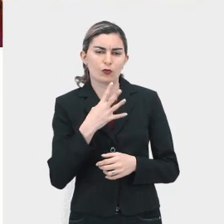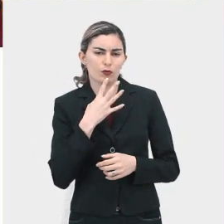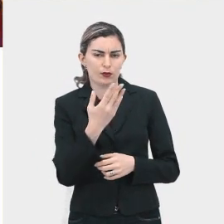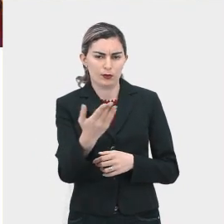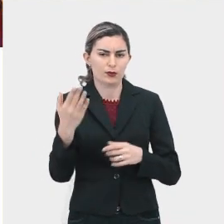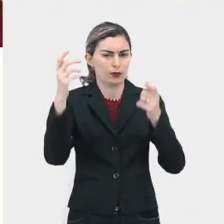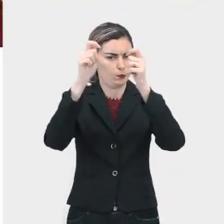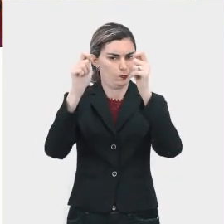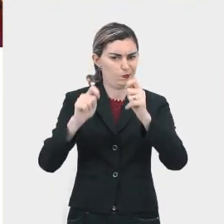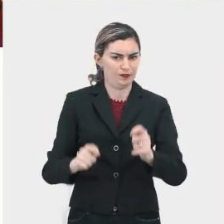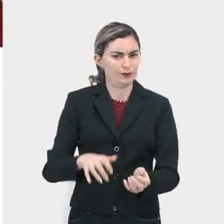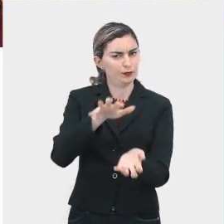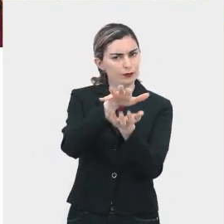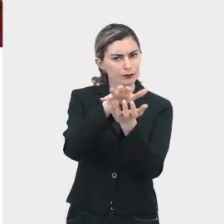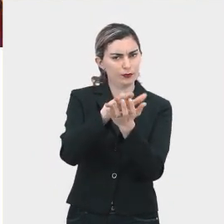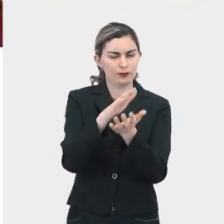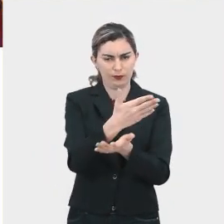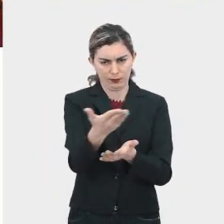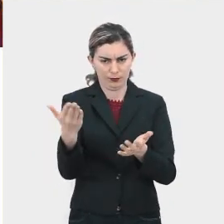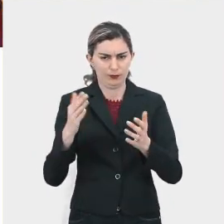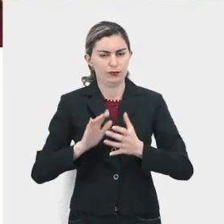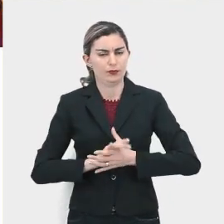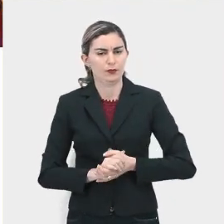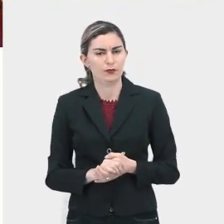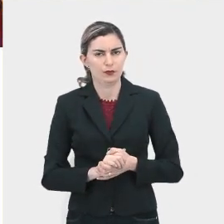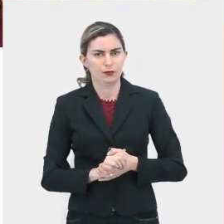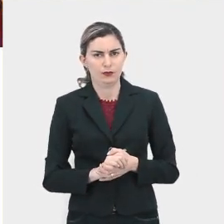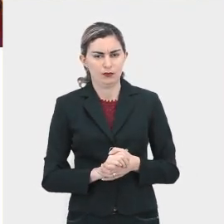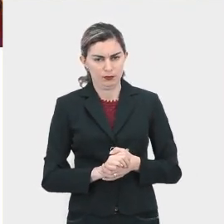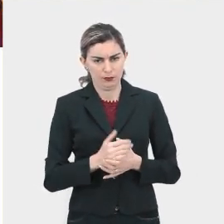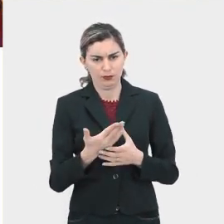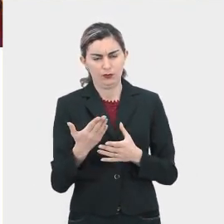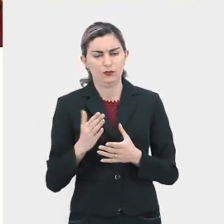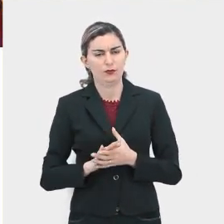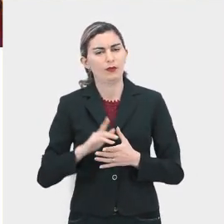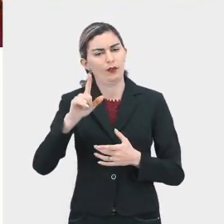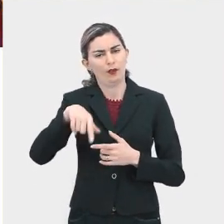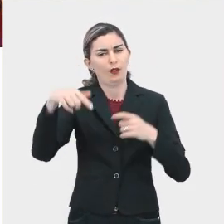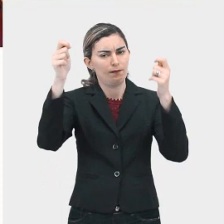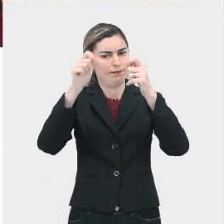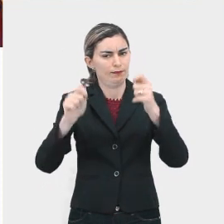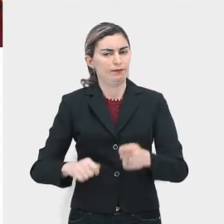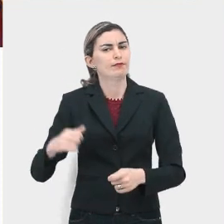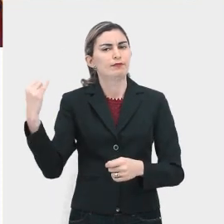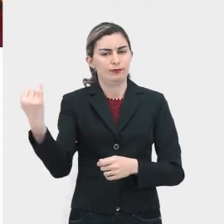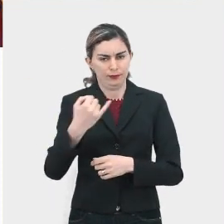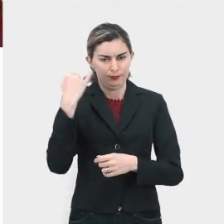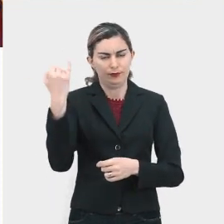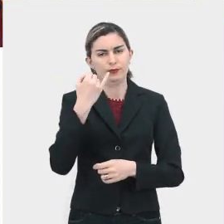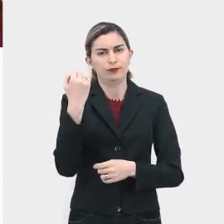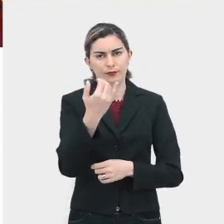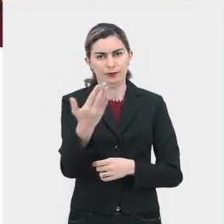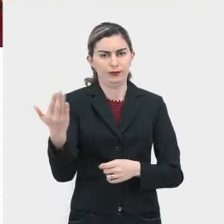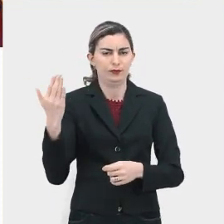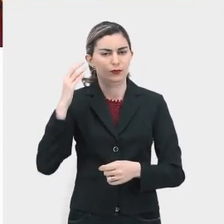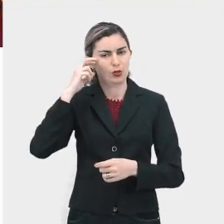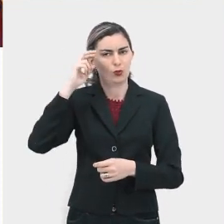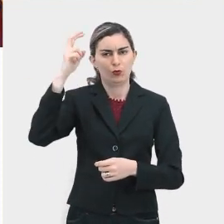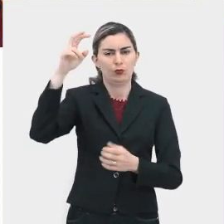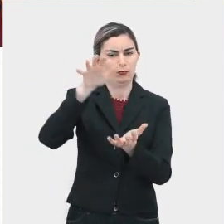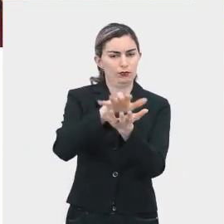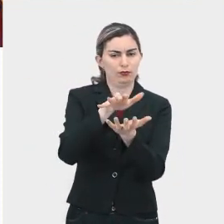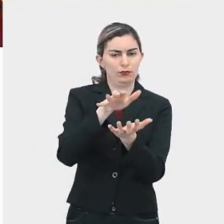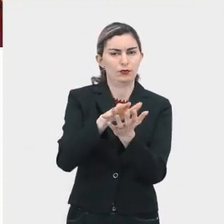artista pernambucano que está aparecendo para vocês aí na tela? É um artista bem importante, tá? Da cultura pernambucana, que